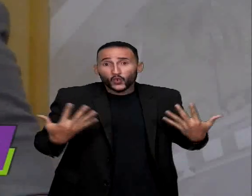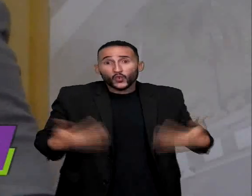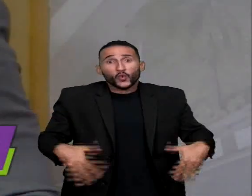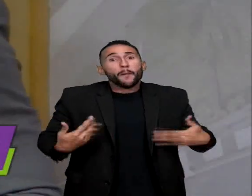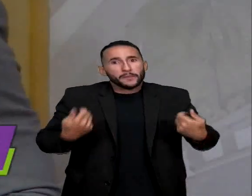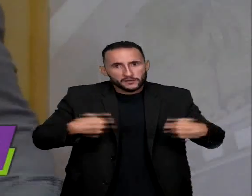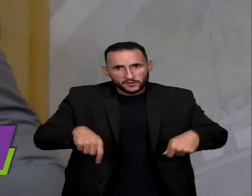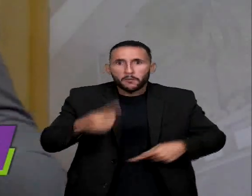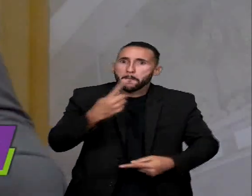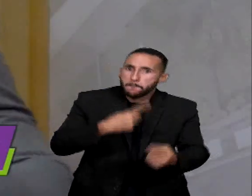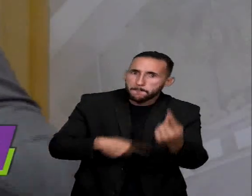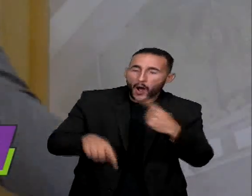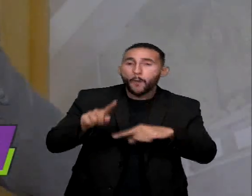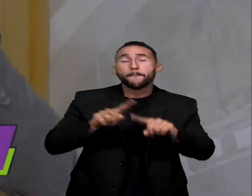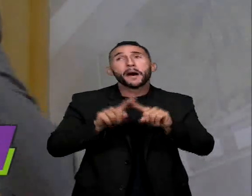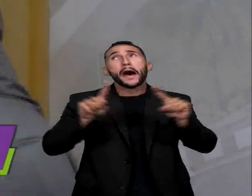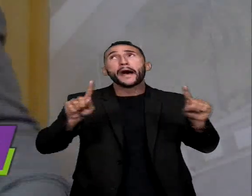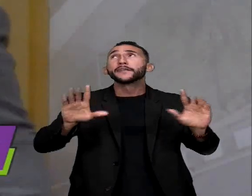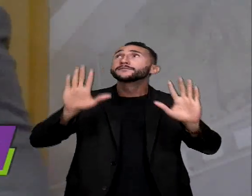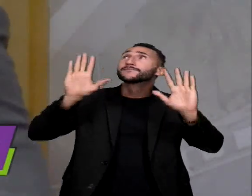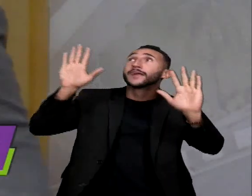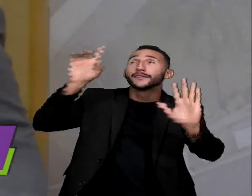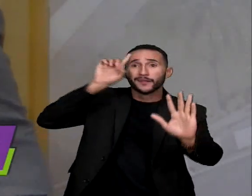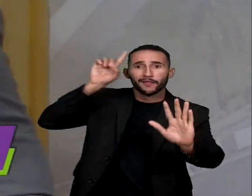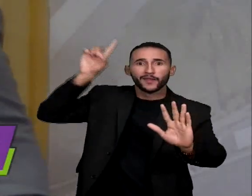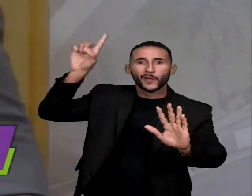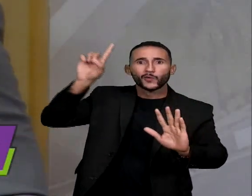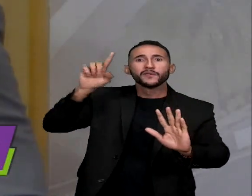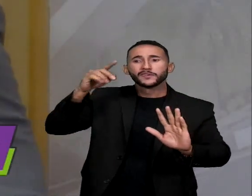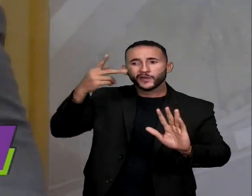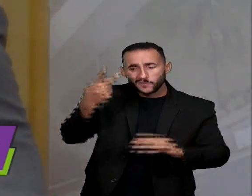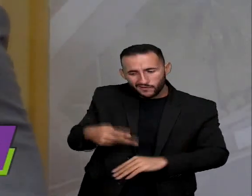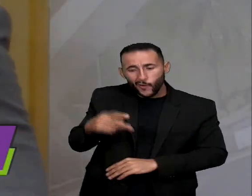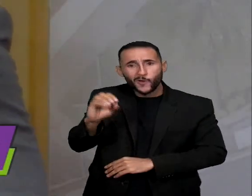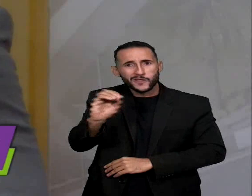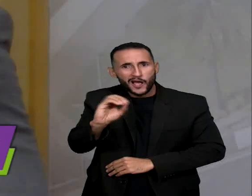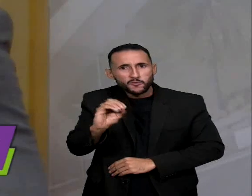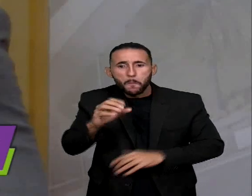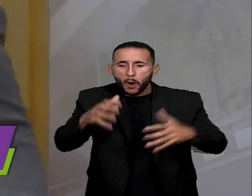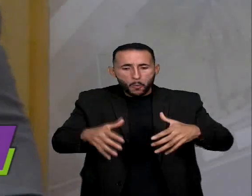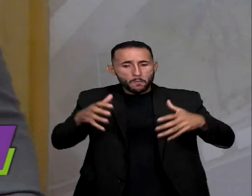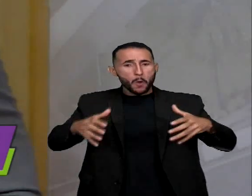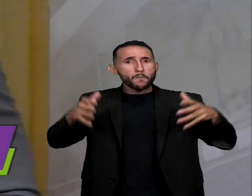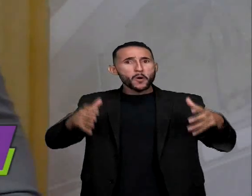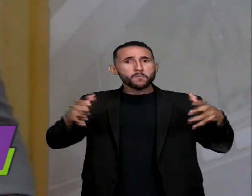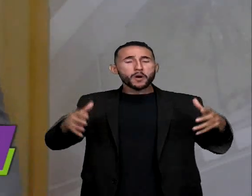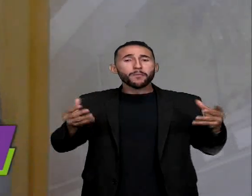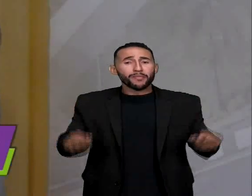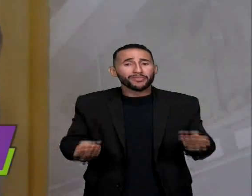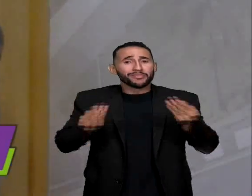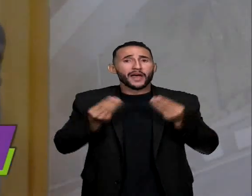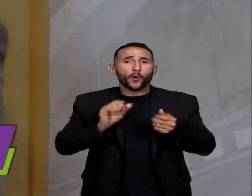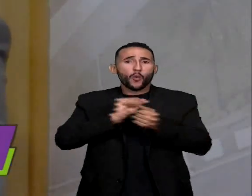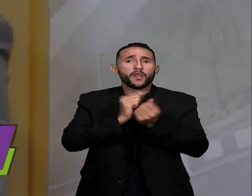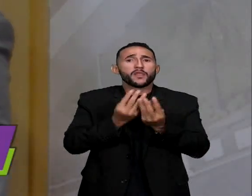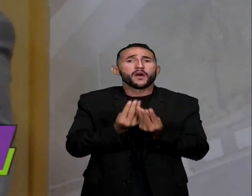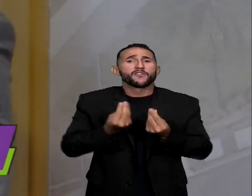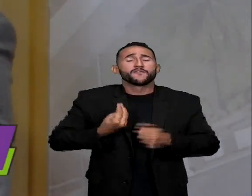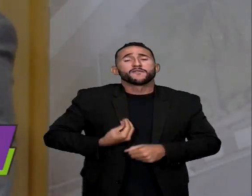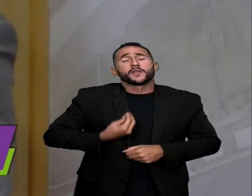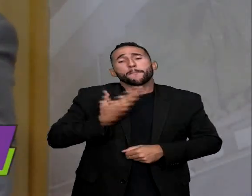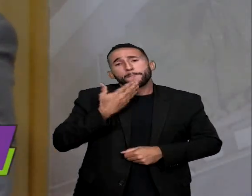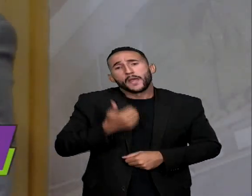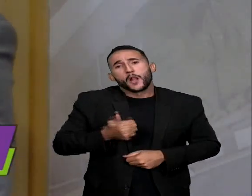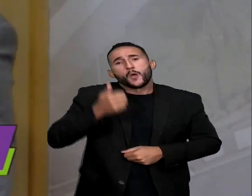Deus não para de crescer de se desenvolver e de ter uma qualidade de vida melhor paraa sua população